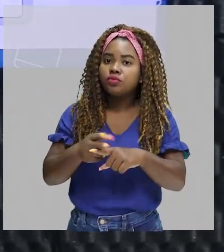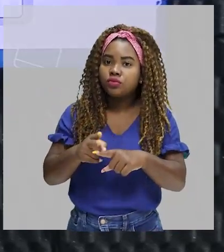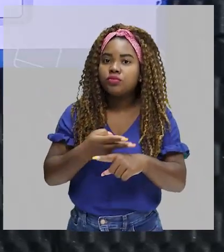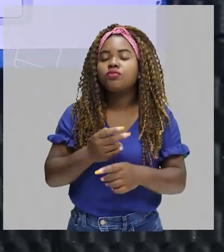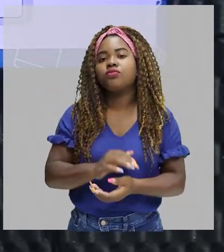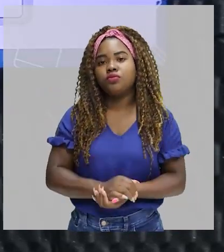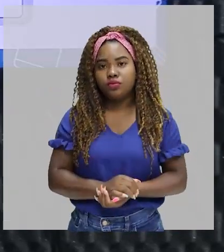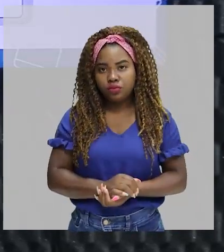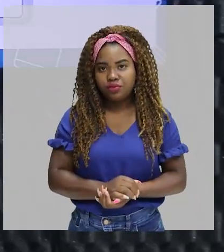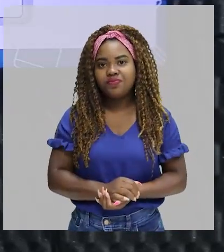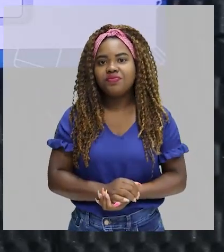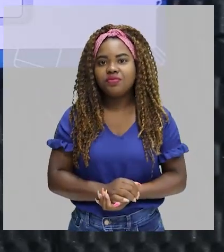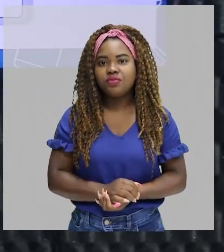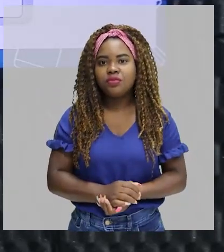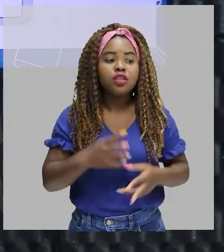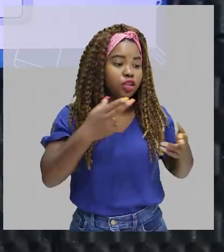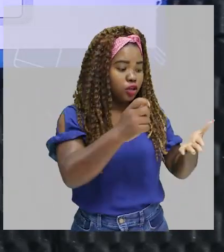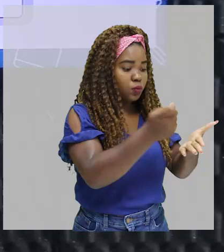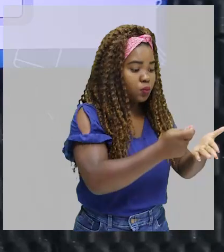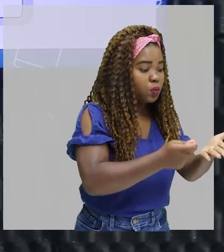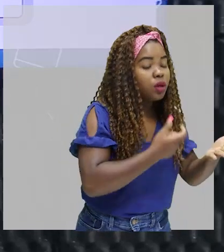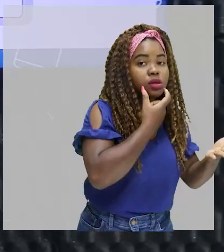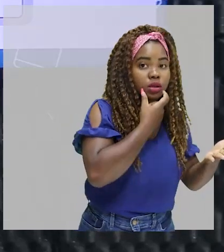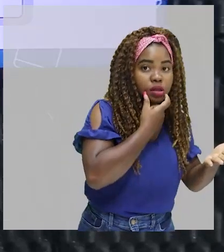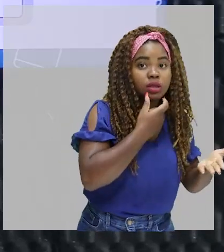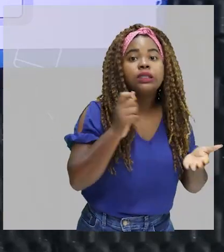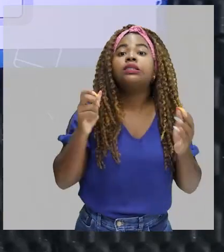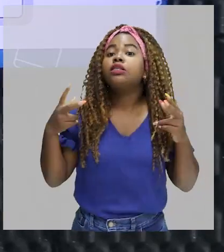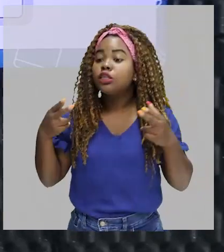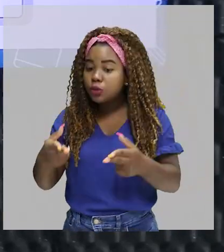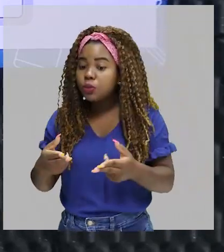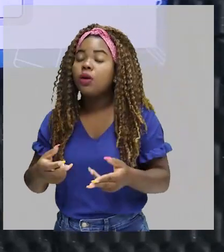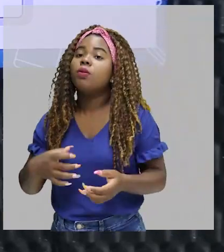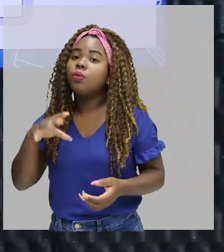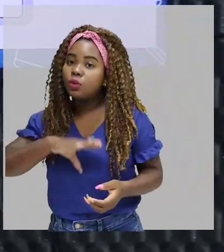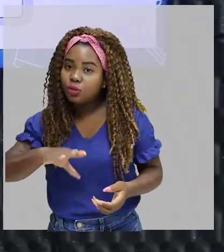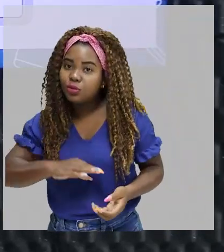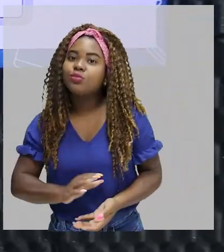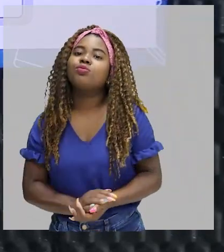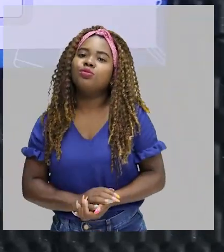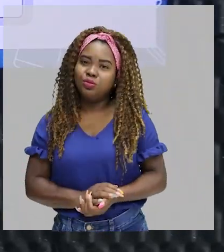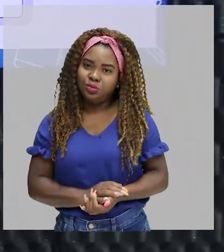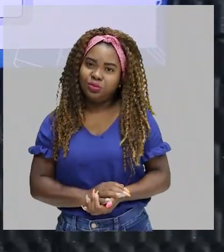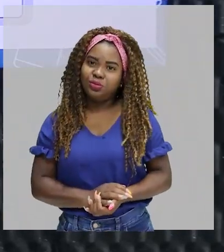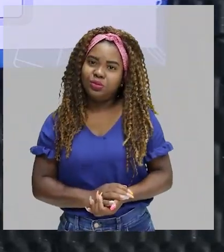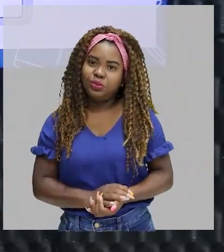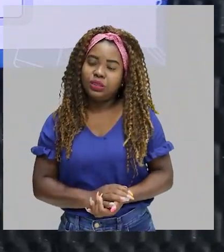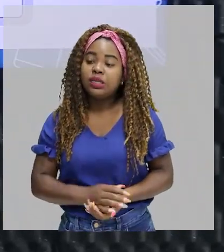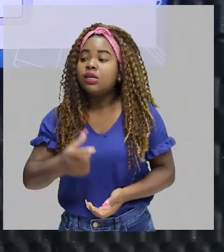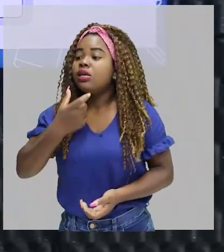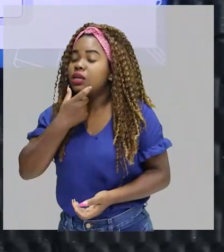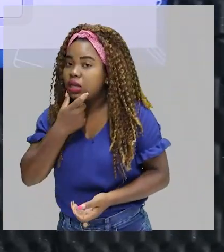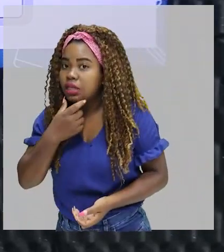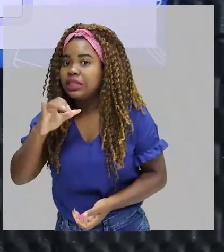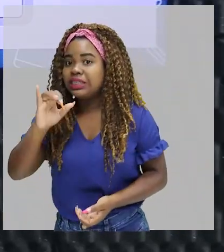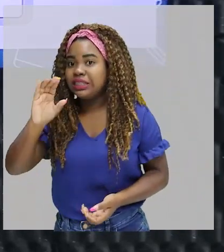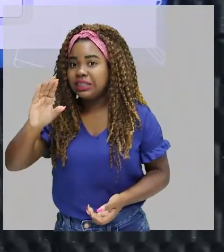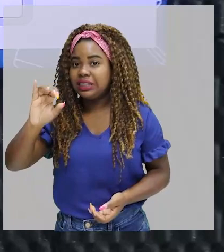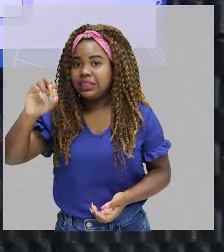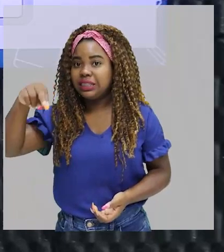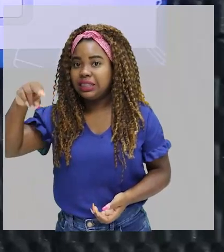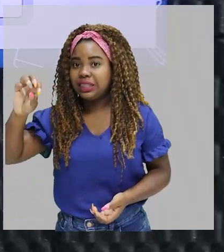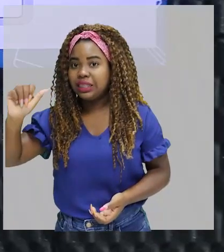inglês, eu também escrevo em português. A palavra cinema, cinema. Do mesmo jeito que eu escrevo em inglês, eu escrevo